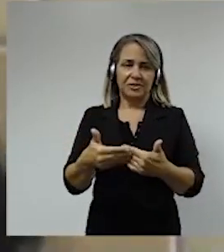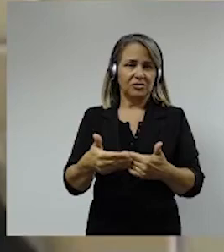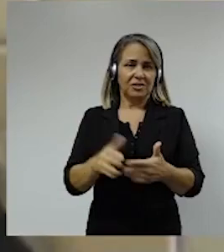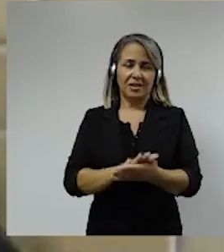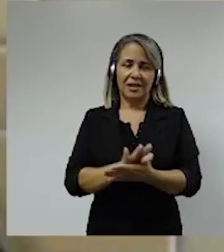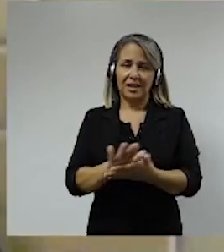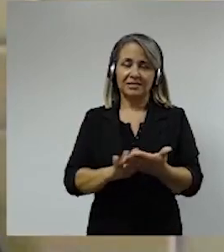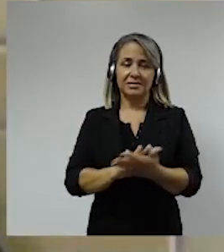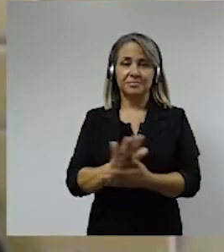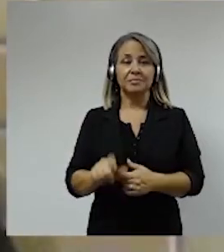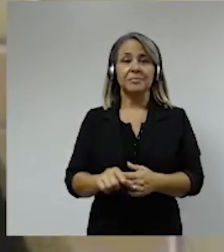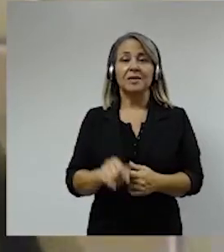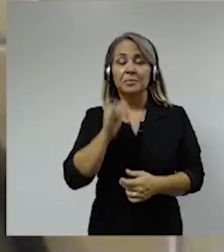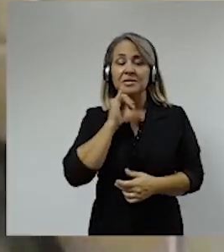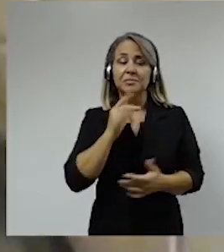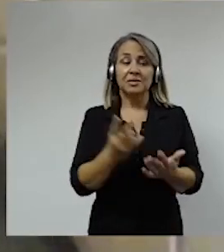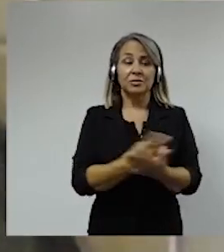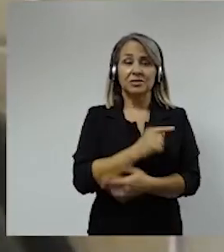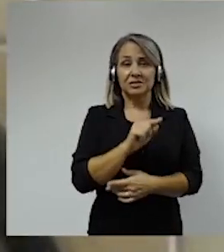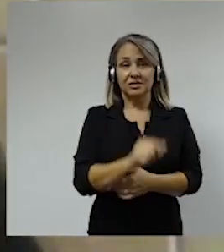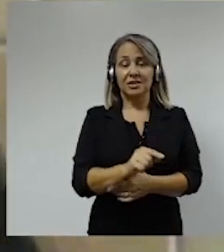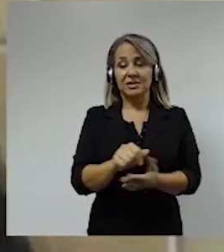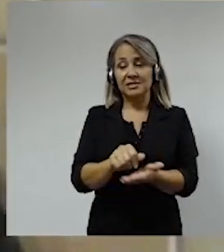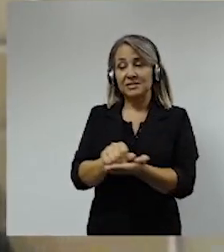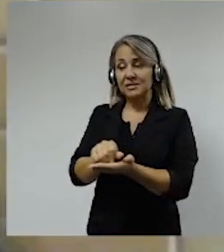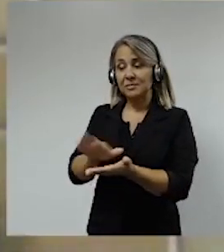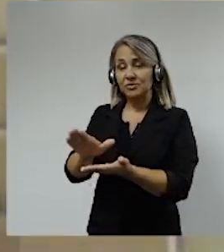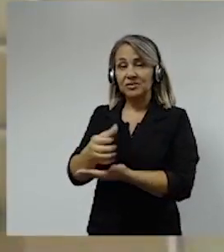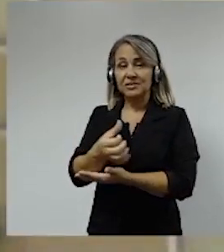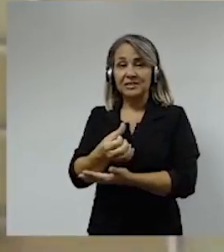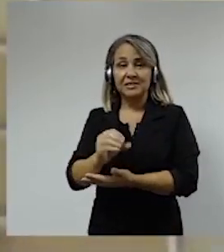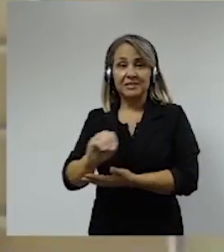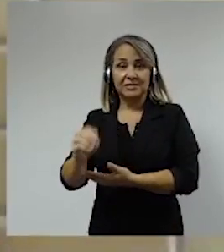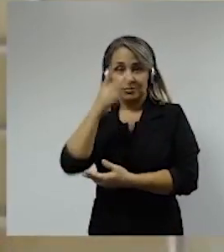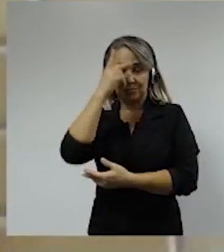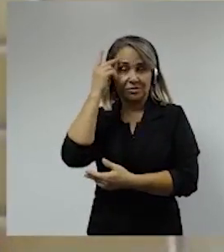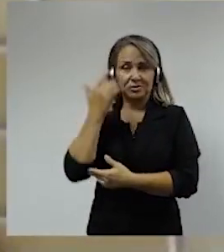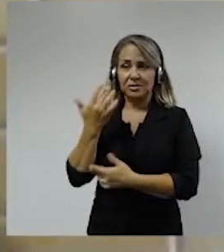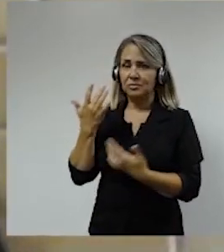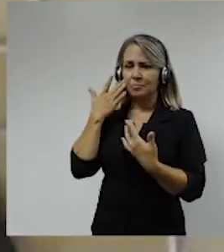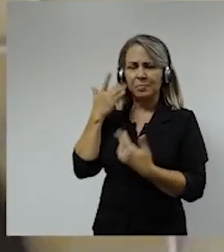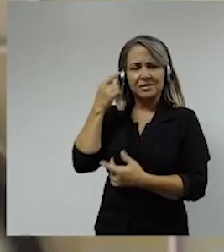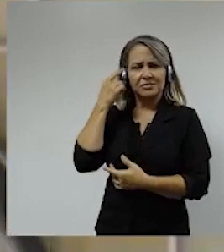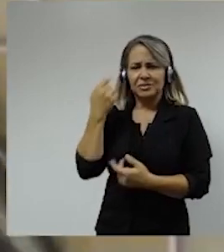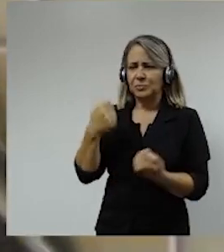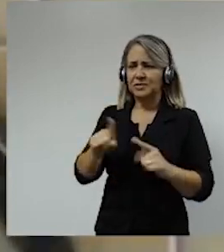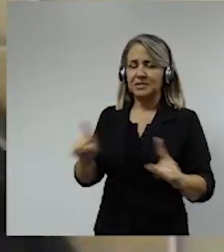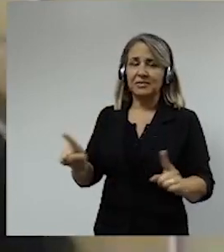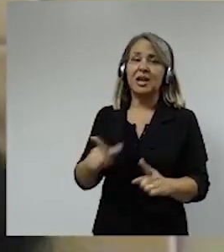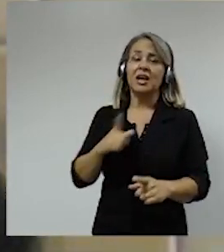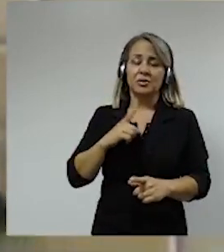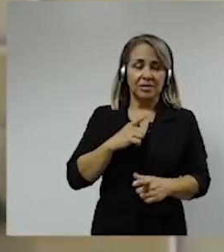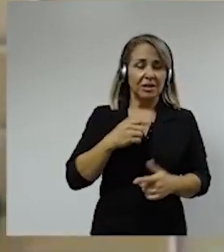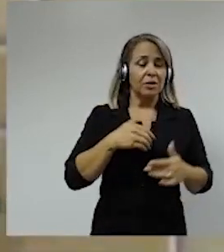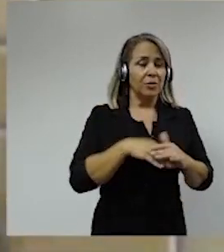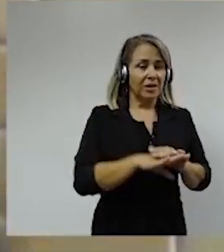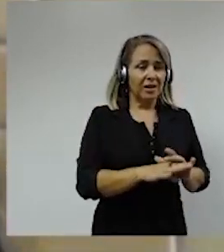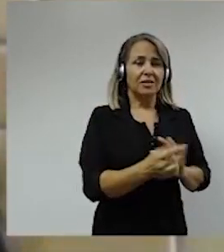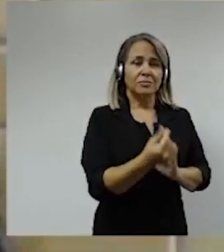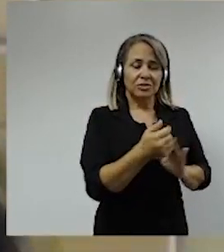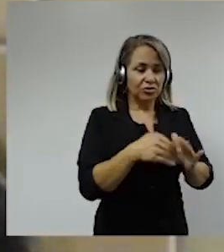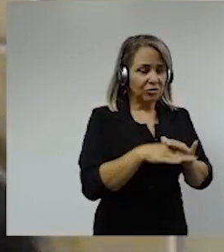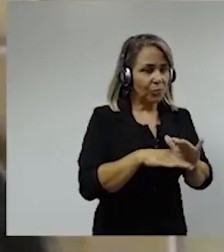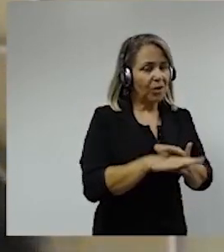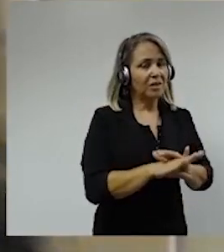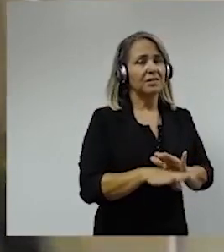o impacto que teve no caso dele, por exemplo, foi a demissão de 600 funcionários que ele não previa, porque ele disse, eu tenho um caixa e eu sei que eu vou continuar funcionando,